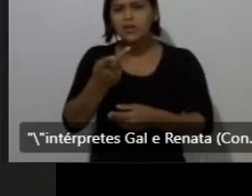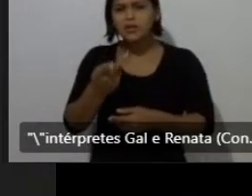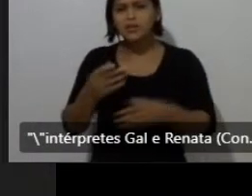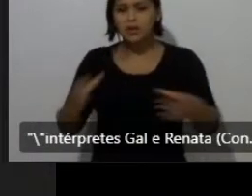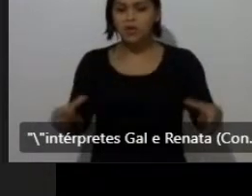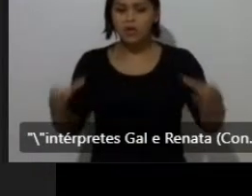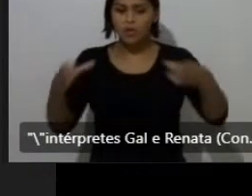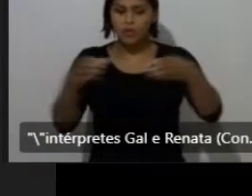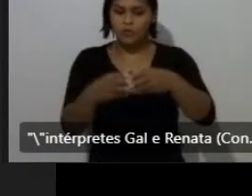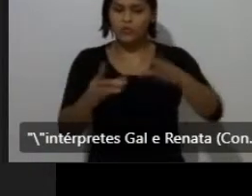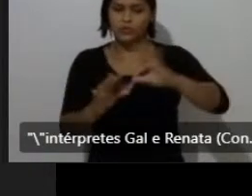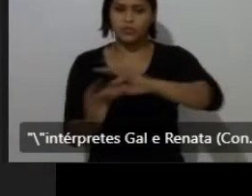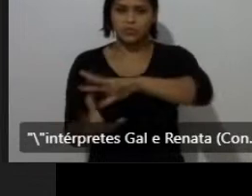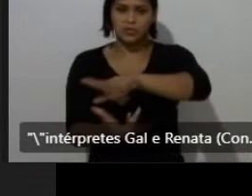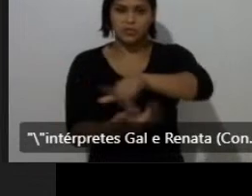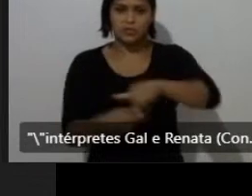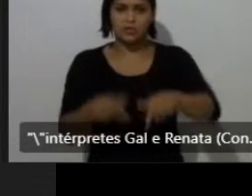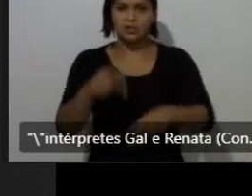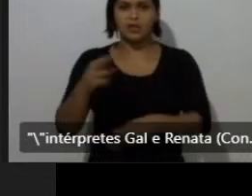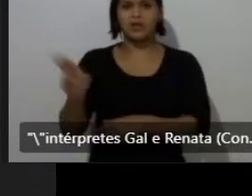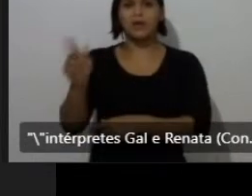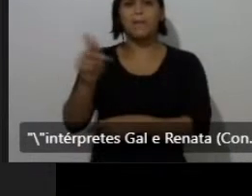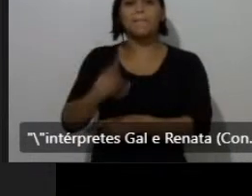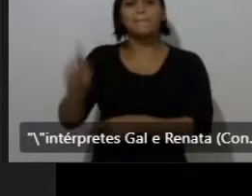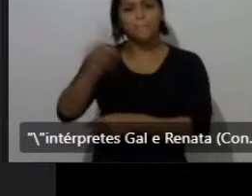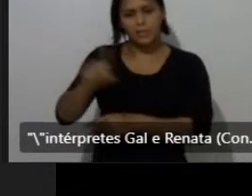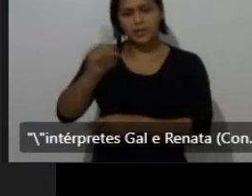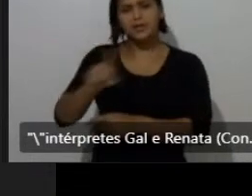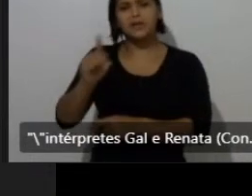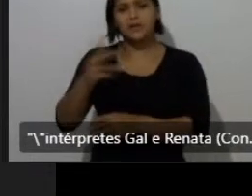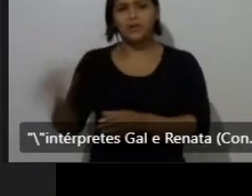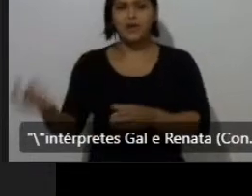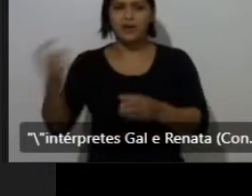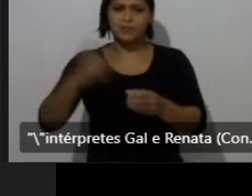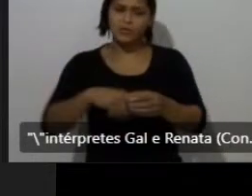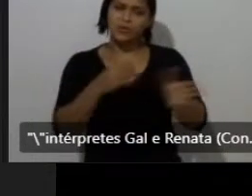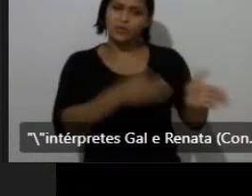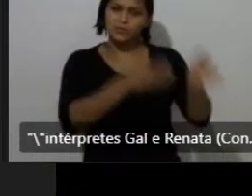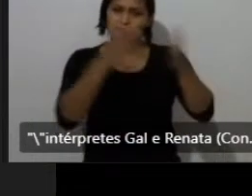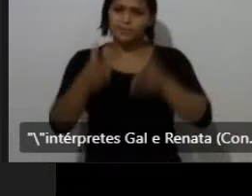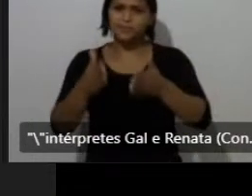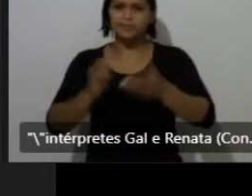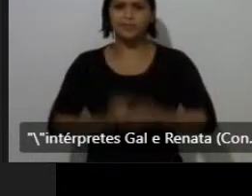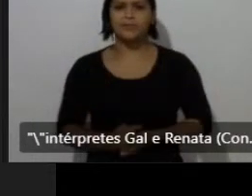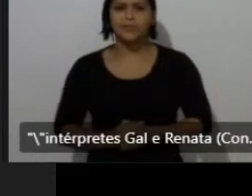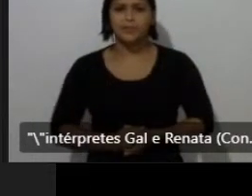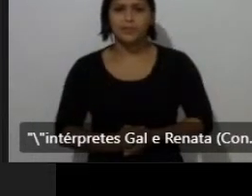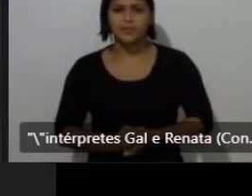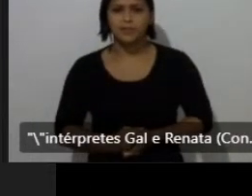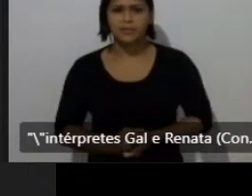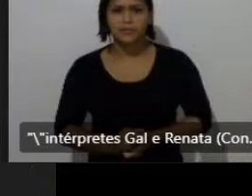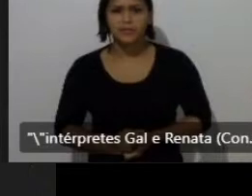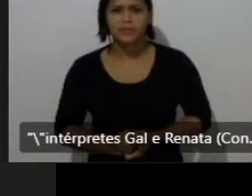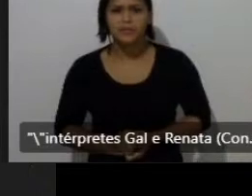da terra, né, que é o Paraguai, sempre em busca da terra sem males. Pode passar.